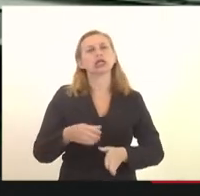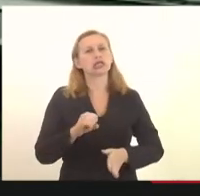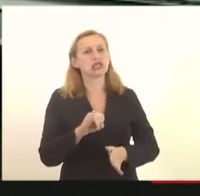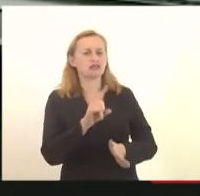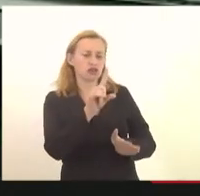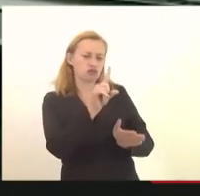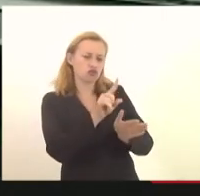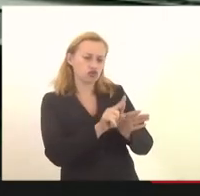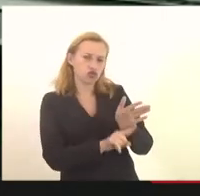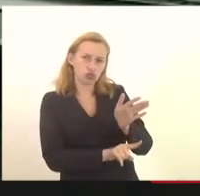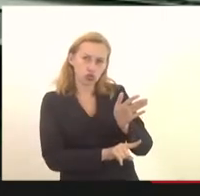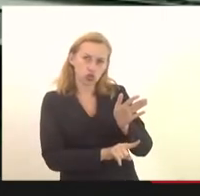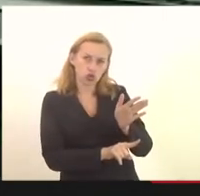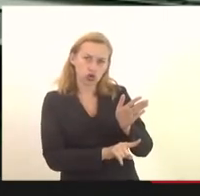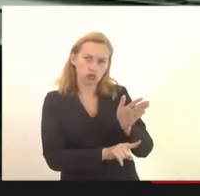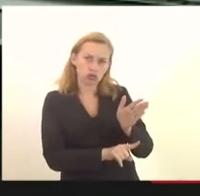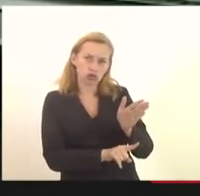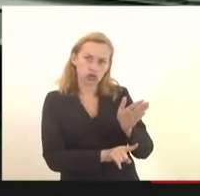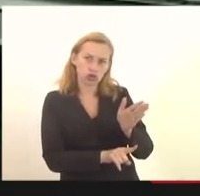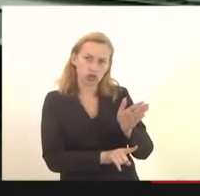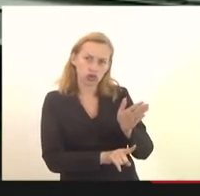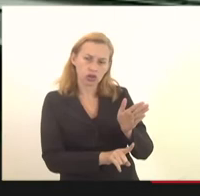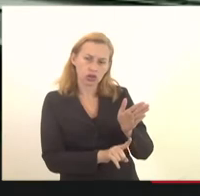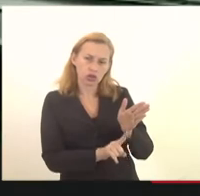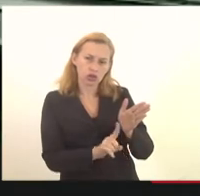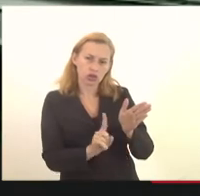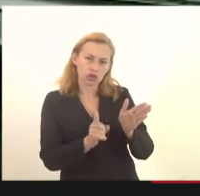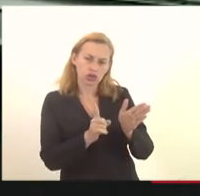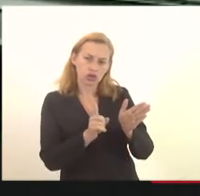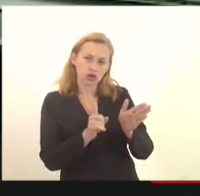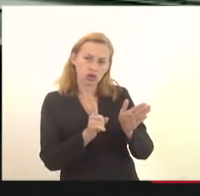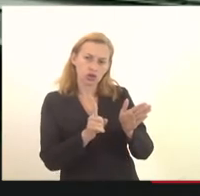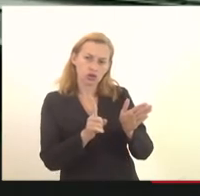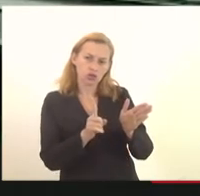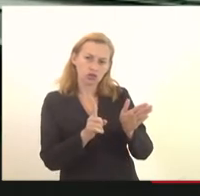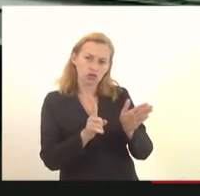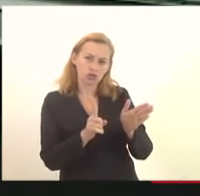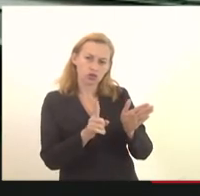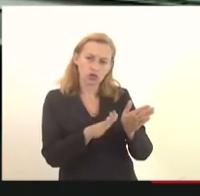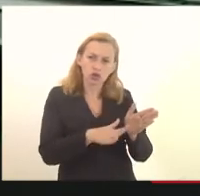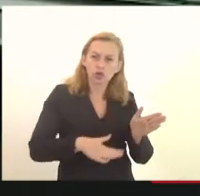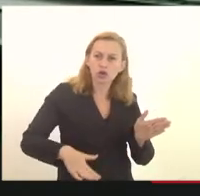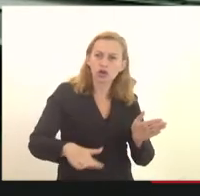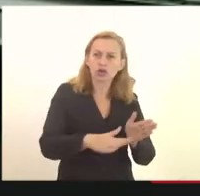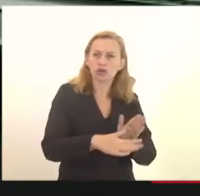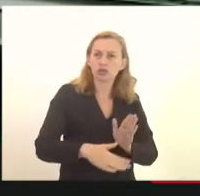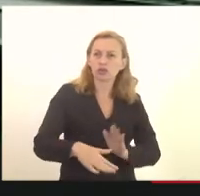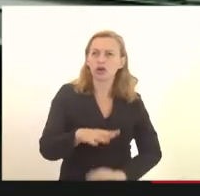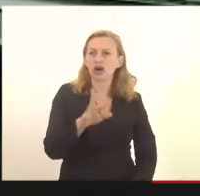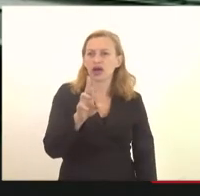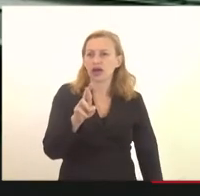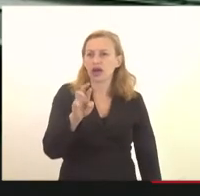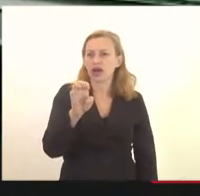baixar para que ele não seja mais um campo rentável?